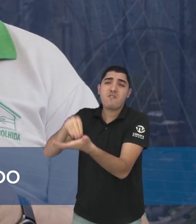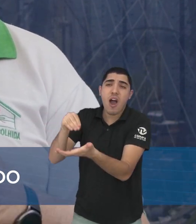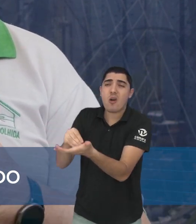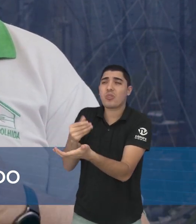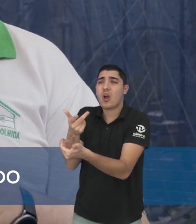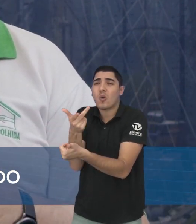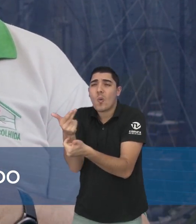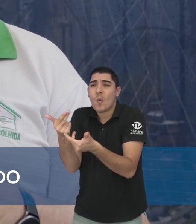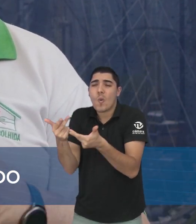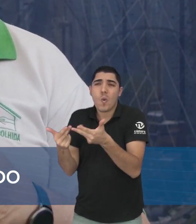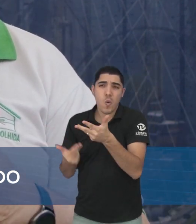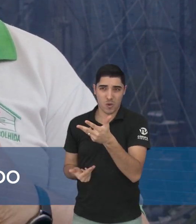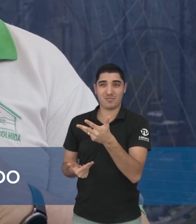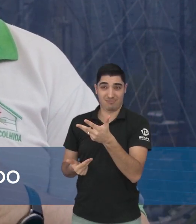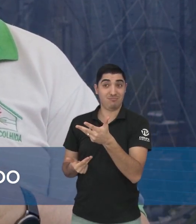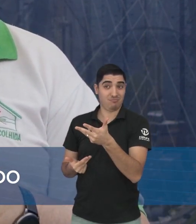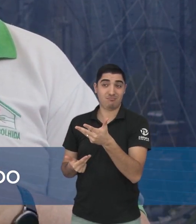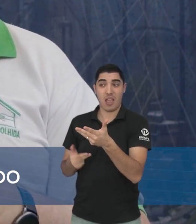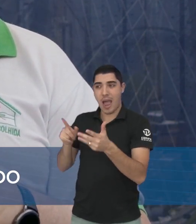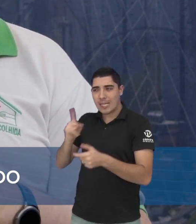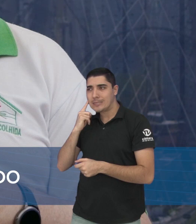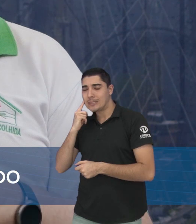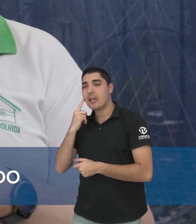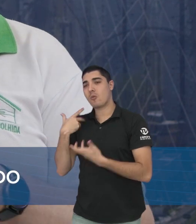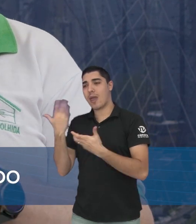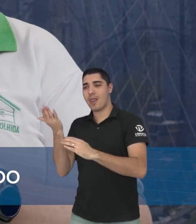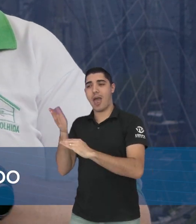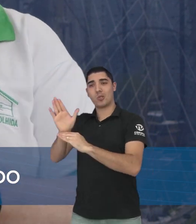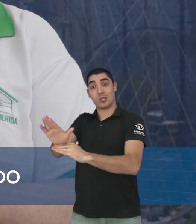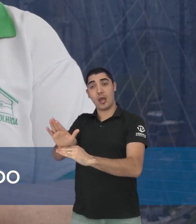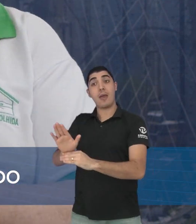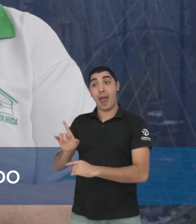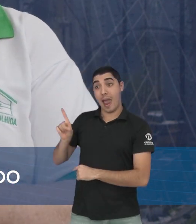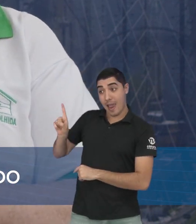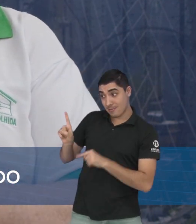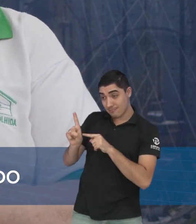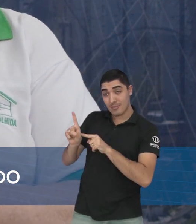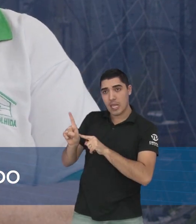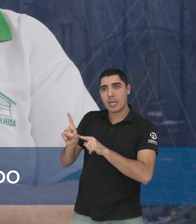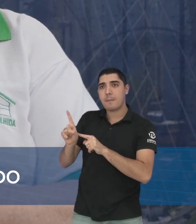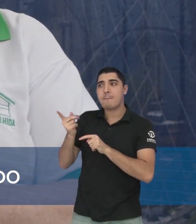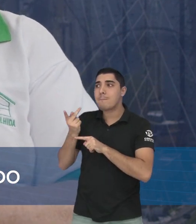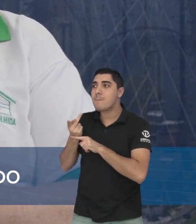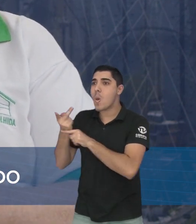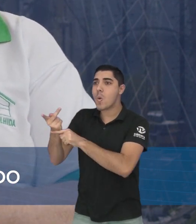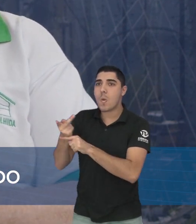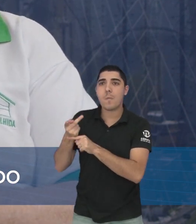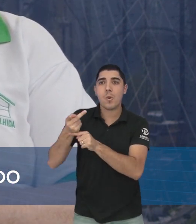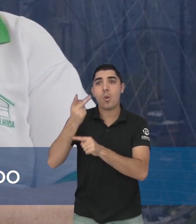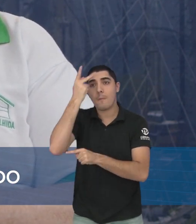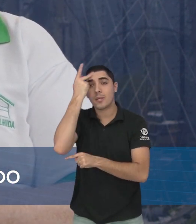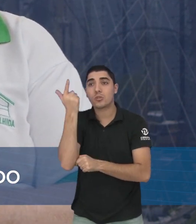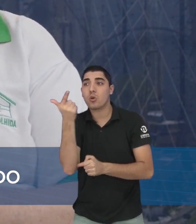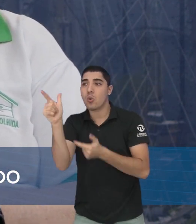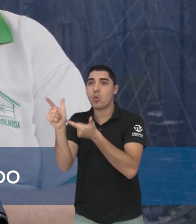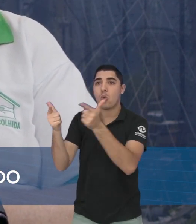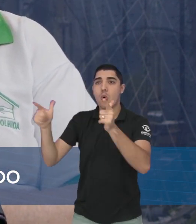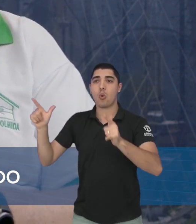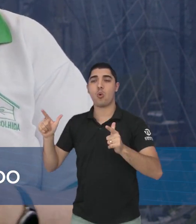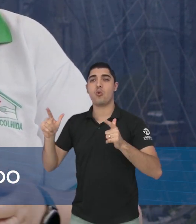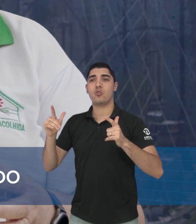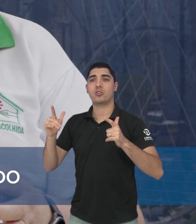situações, né, diversas necessidades. Aí primeiro ele já corre atrás de um voluntariado, que